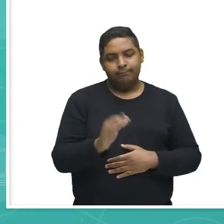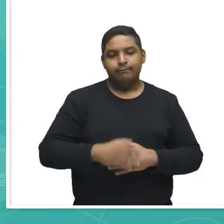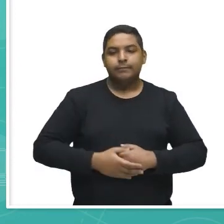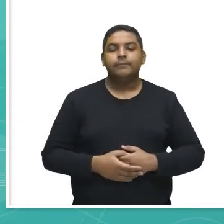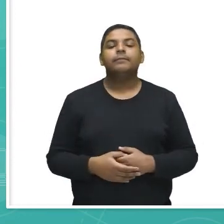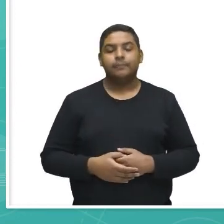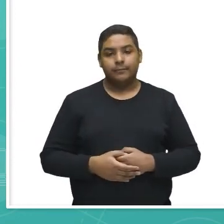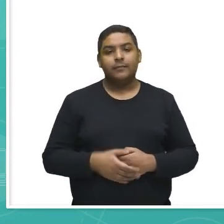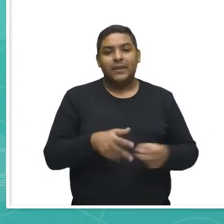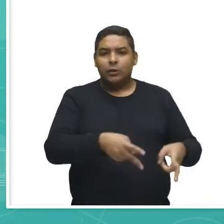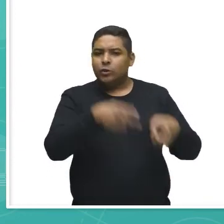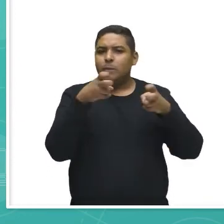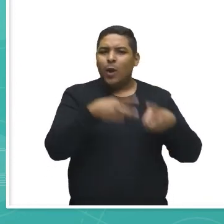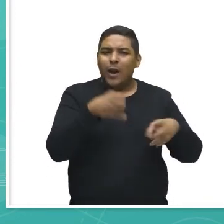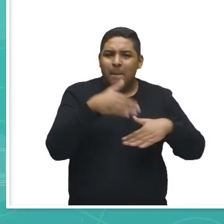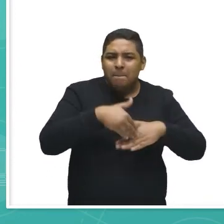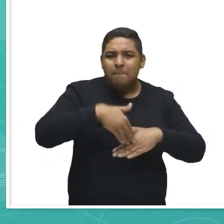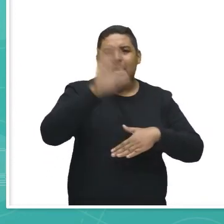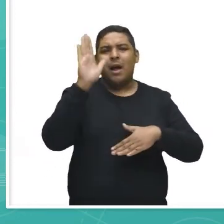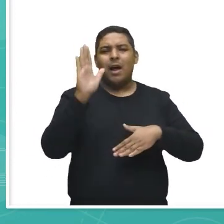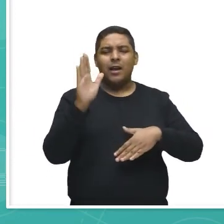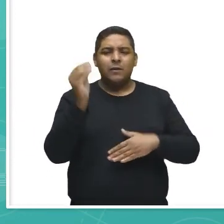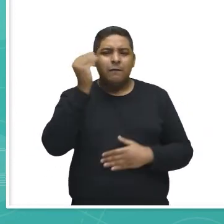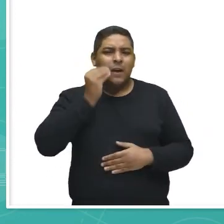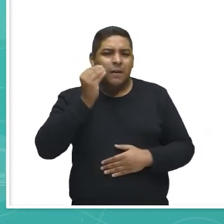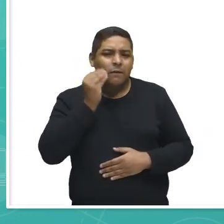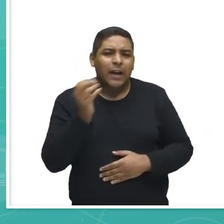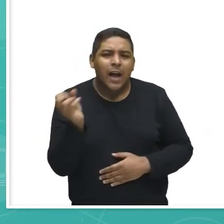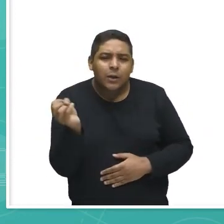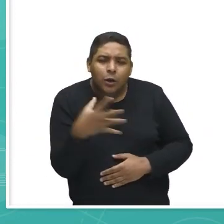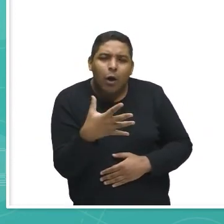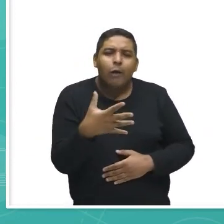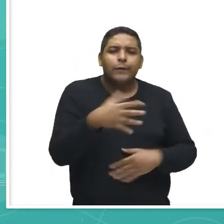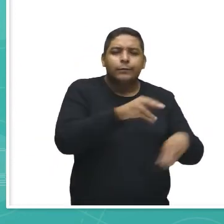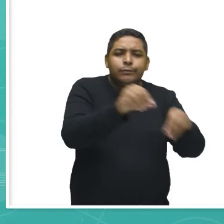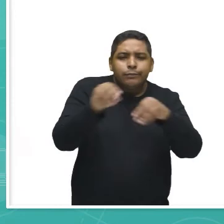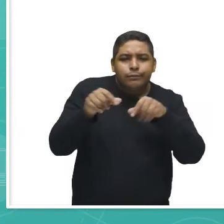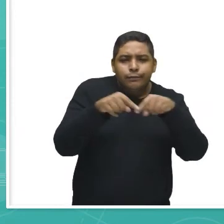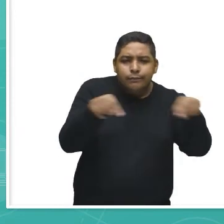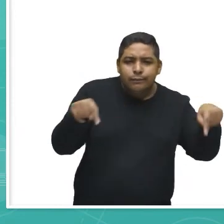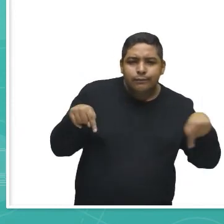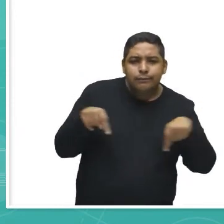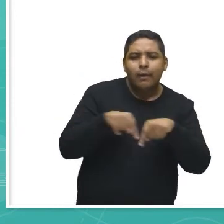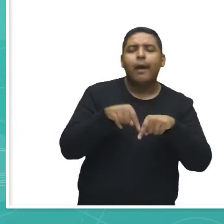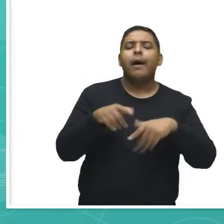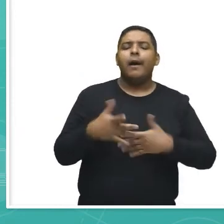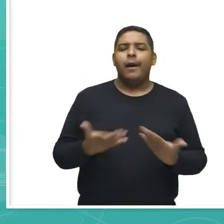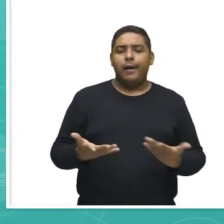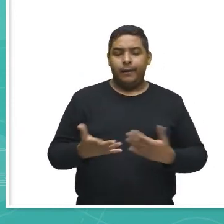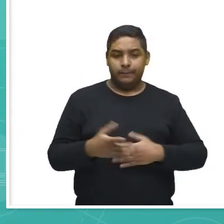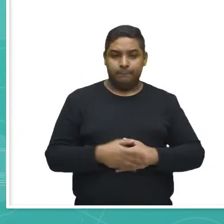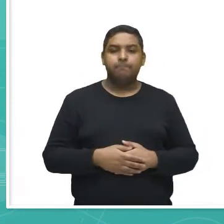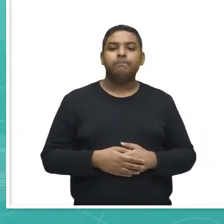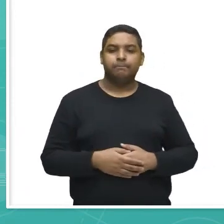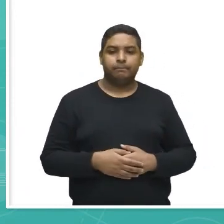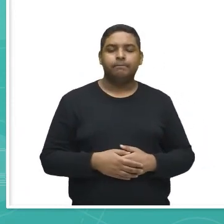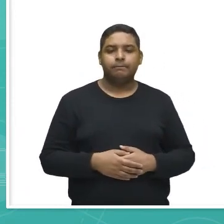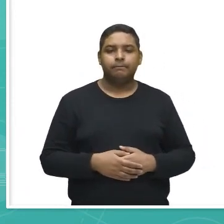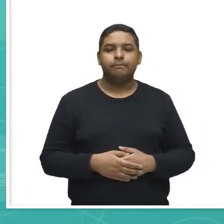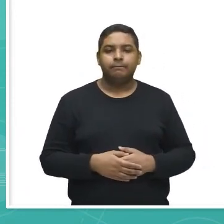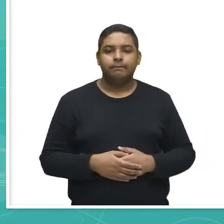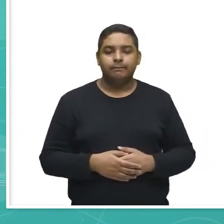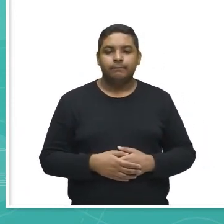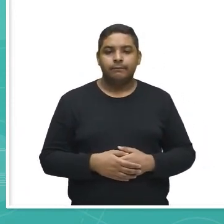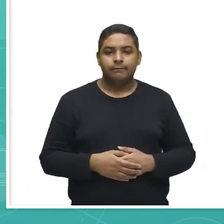explorar mais, verificar novas terras e também em relação à matéria-prima. Então, durante essa